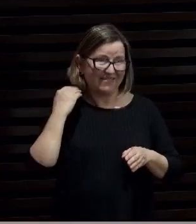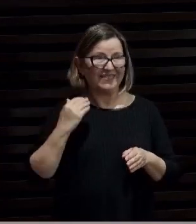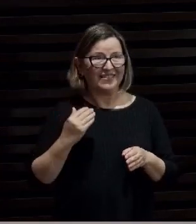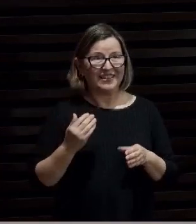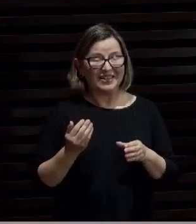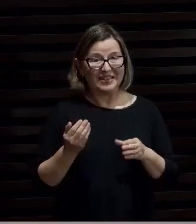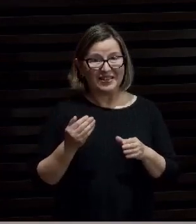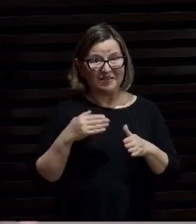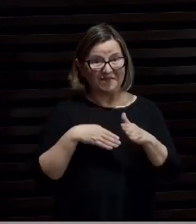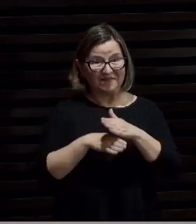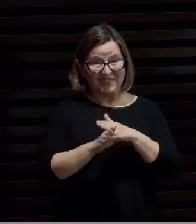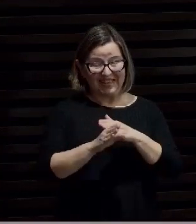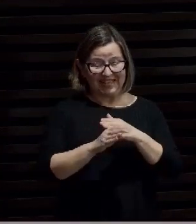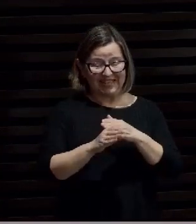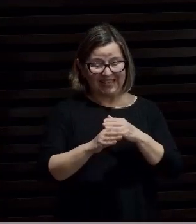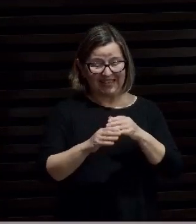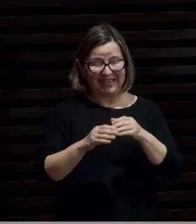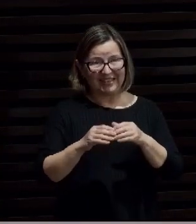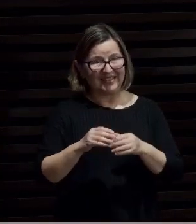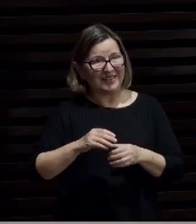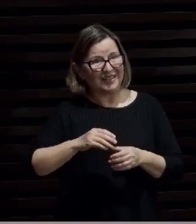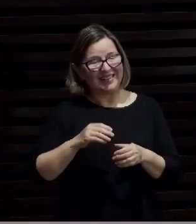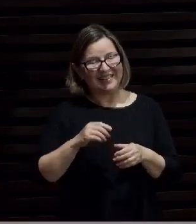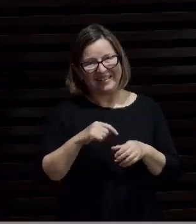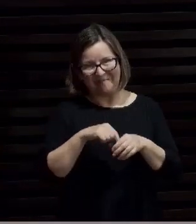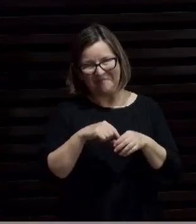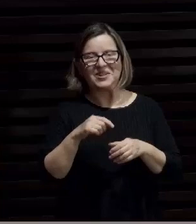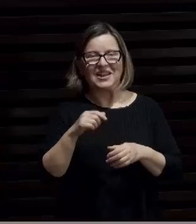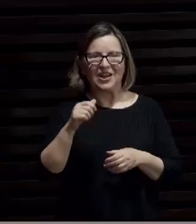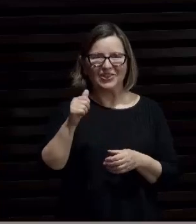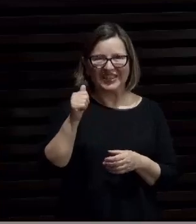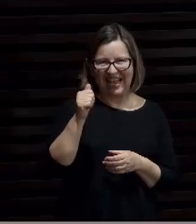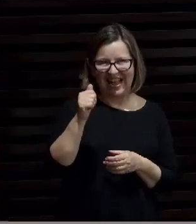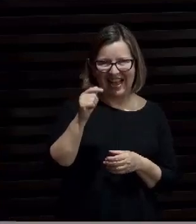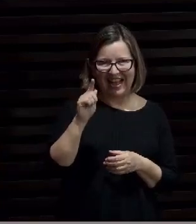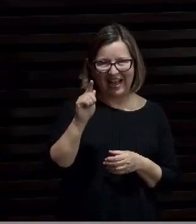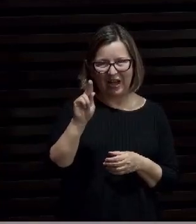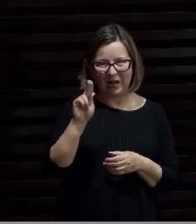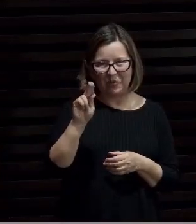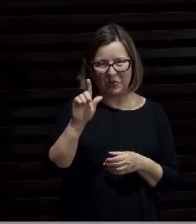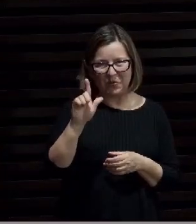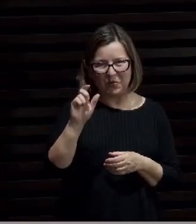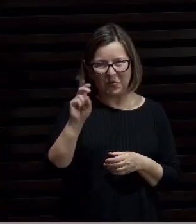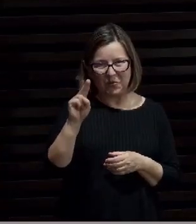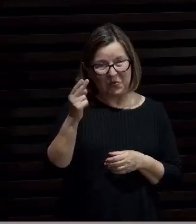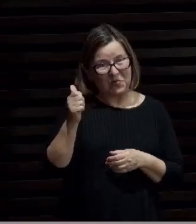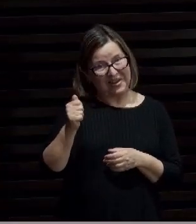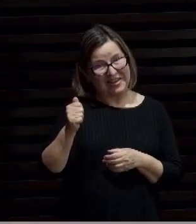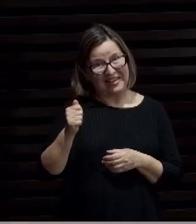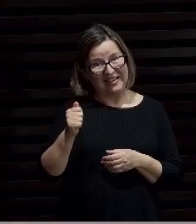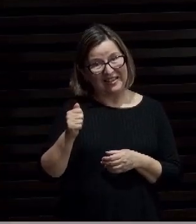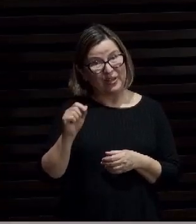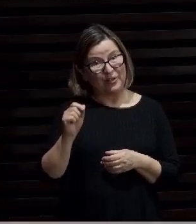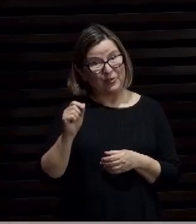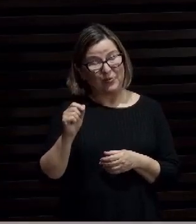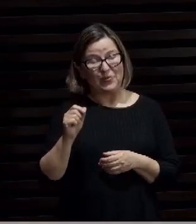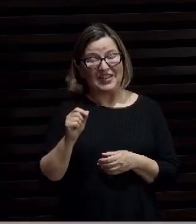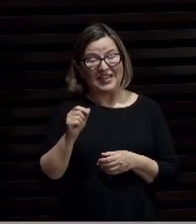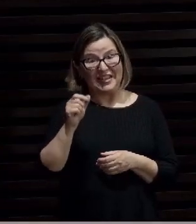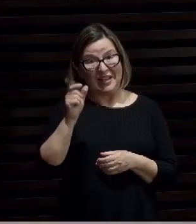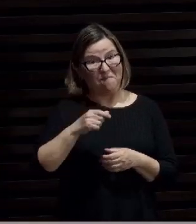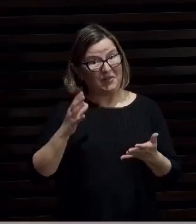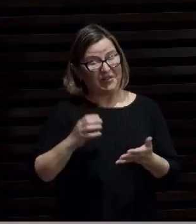os discípulos disseram assim: mas então, quem pode ser salvo? Aí Jesus diz assim: isso é impossível